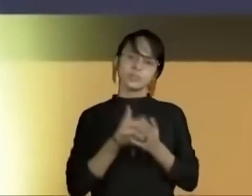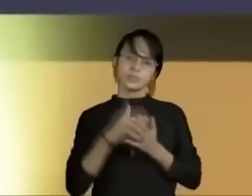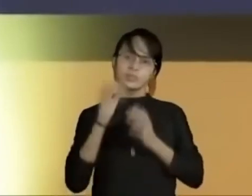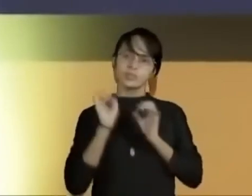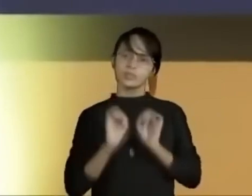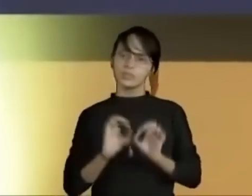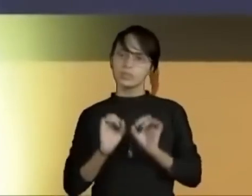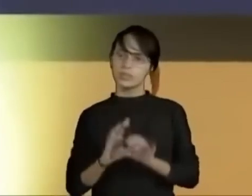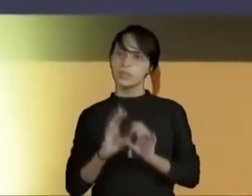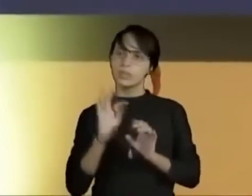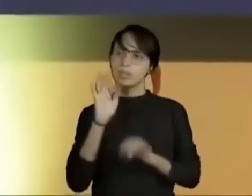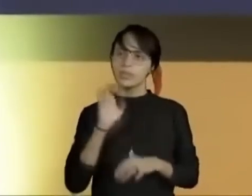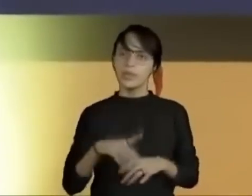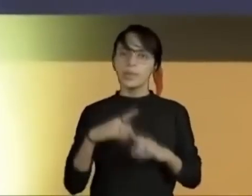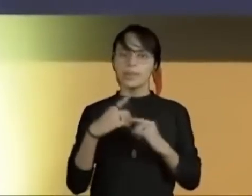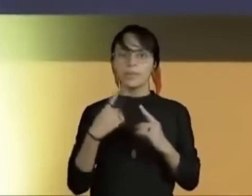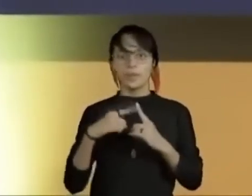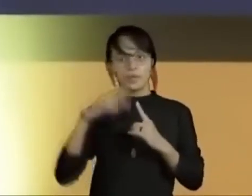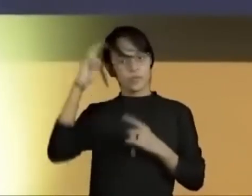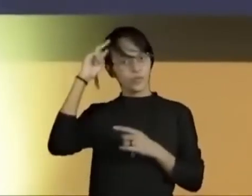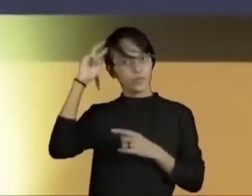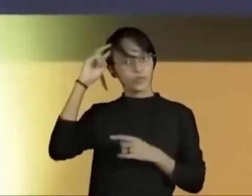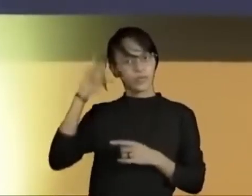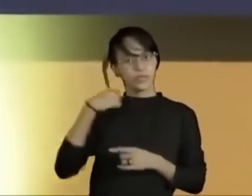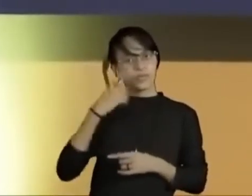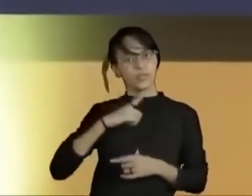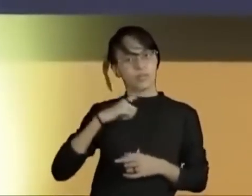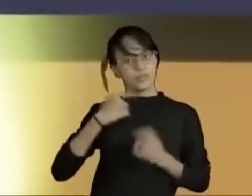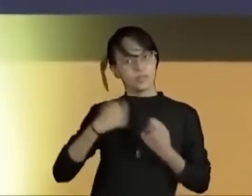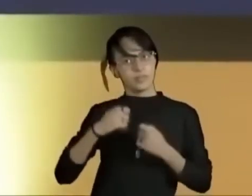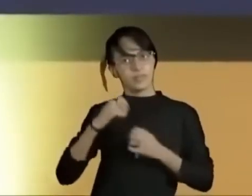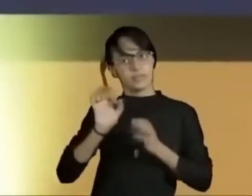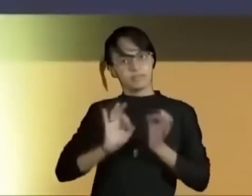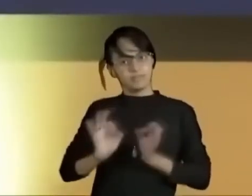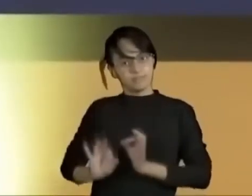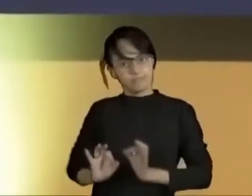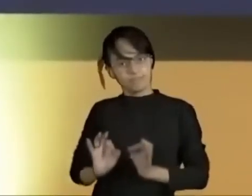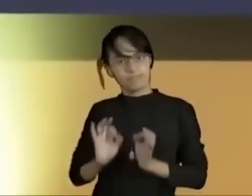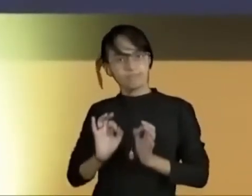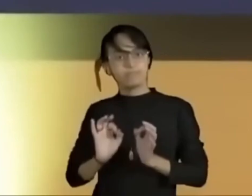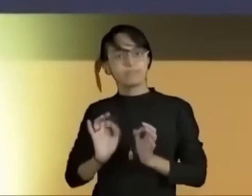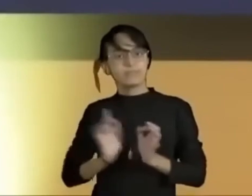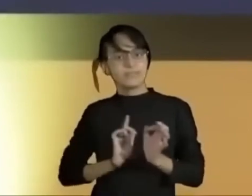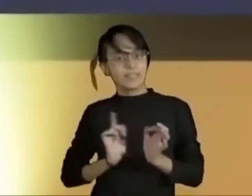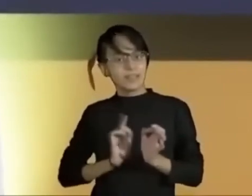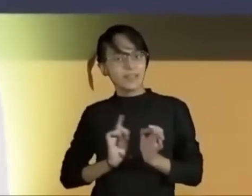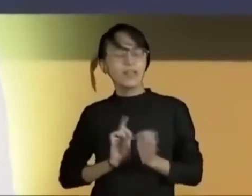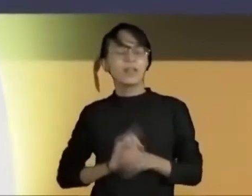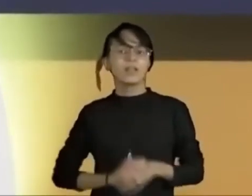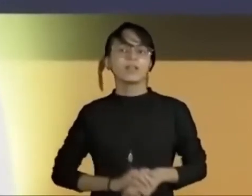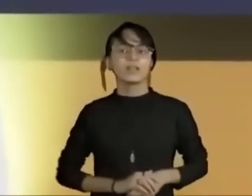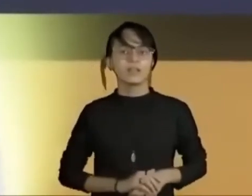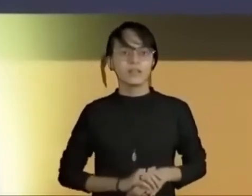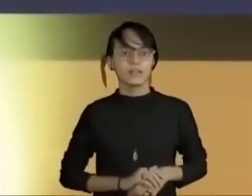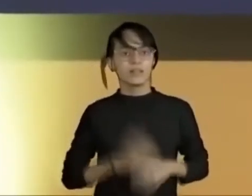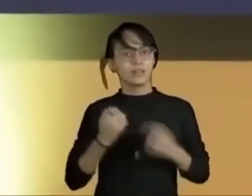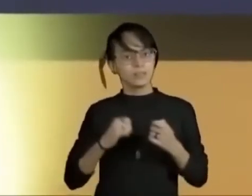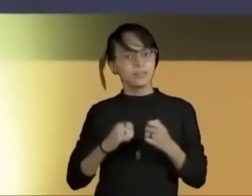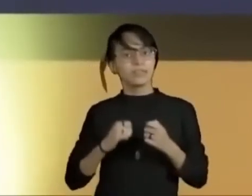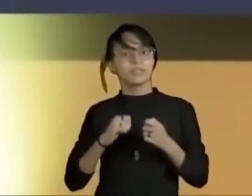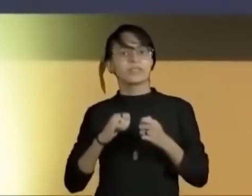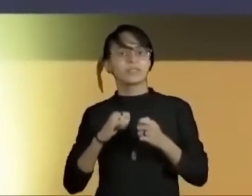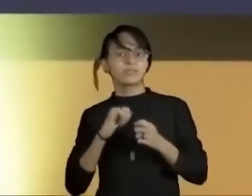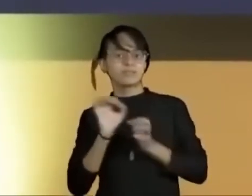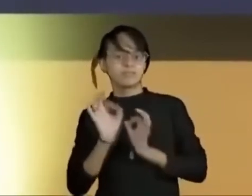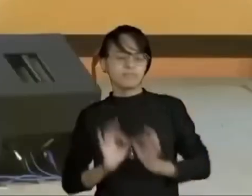disciplina da fé porque toda virtude que nós temos precisa ser disciplinada toda virtude que nós temos precisa ser